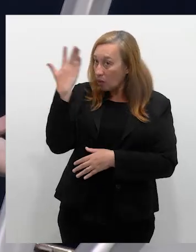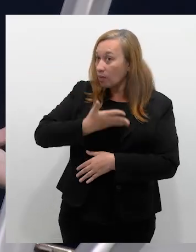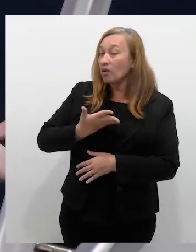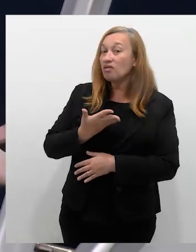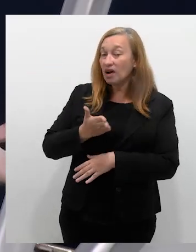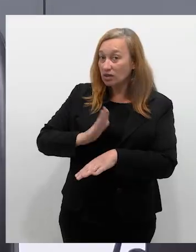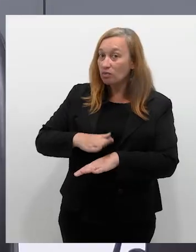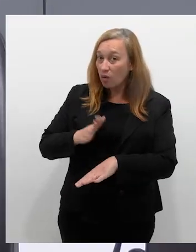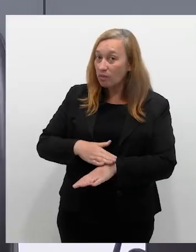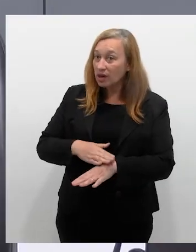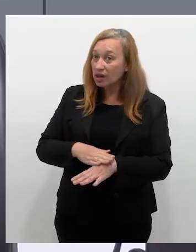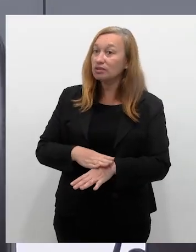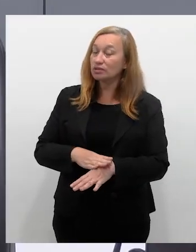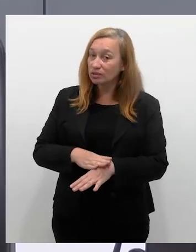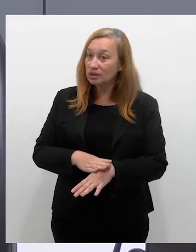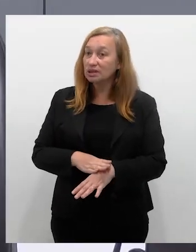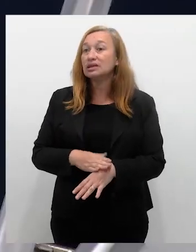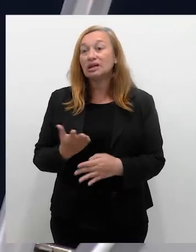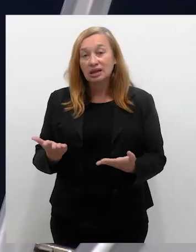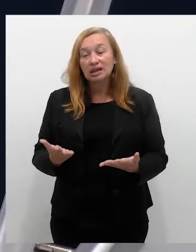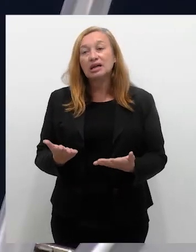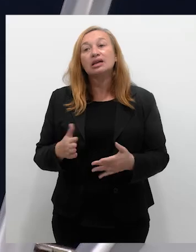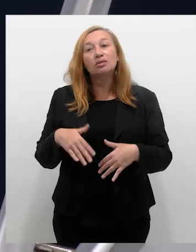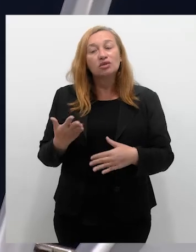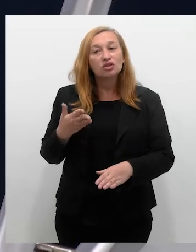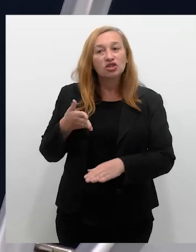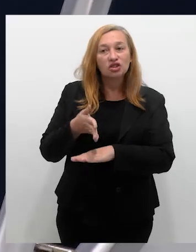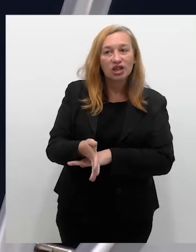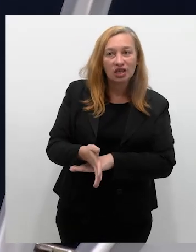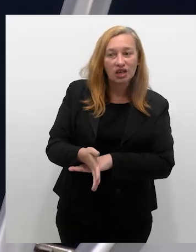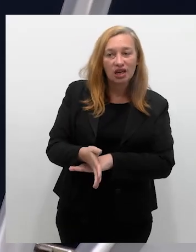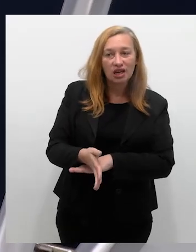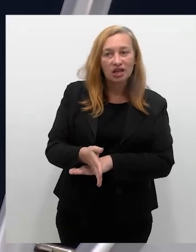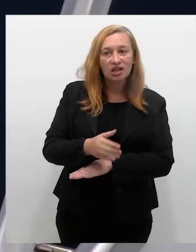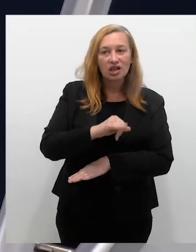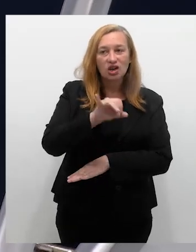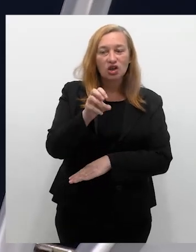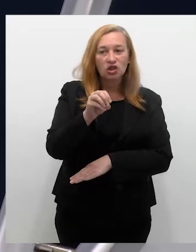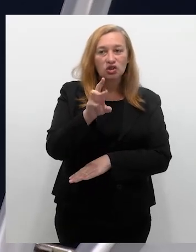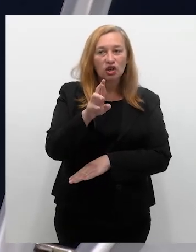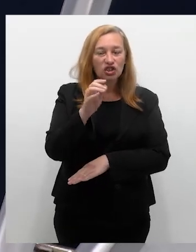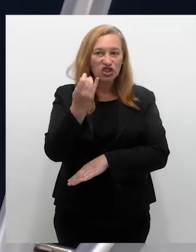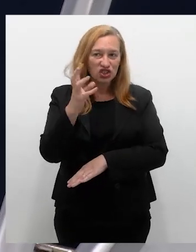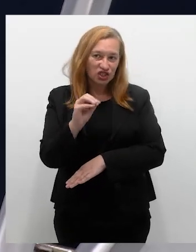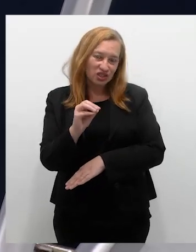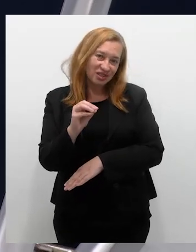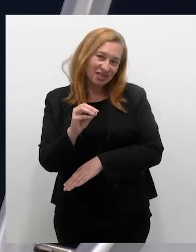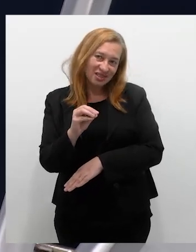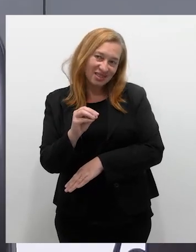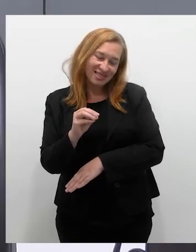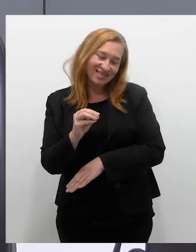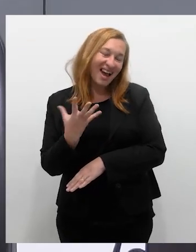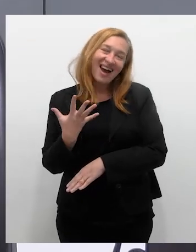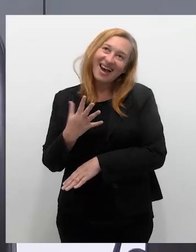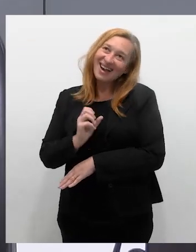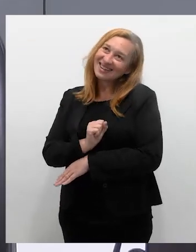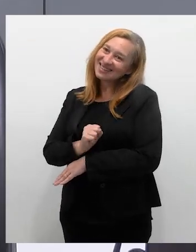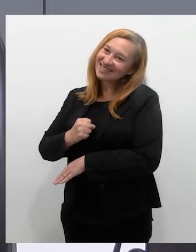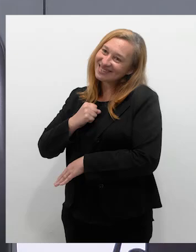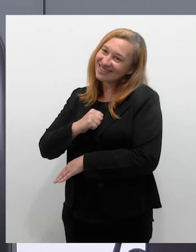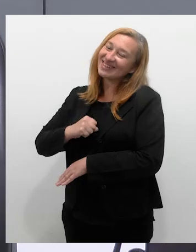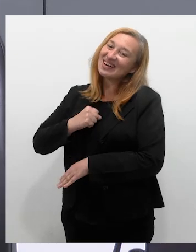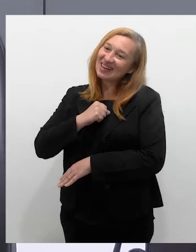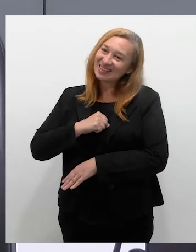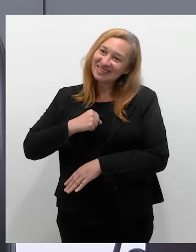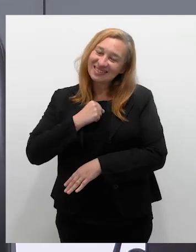tem esse Agora se vira. Se vira, né? Quando eu cheguei no estúdio era Jorginho Fernando. Ah, que saudade. Maravilhoso.